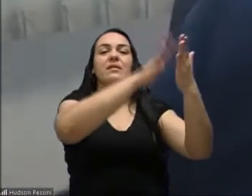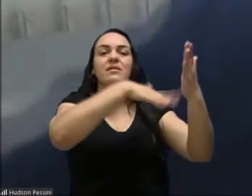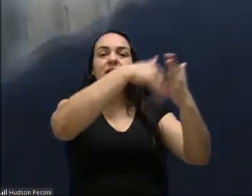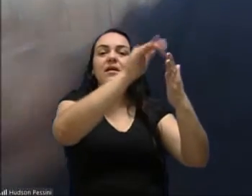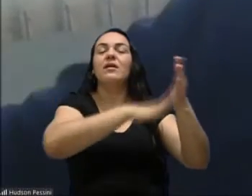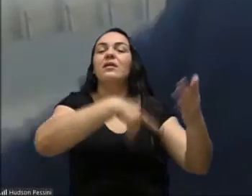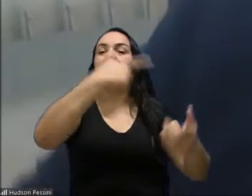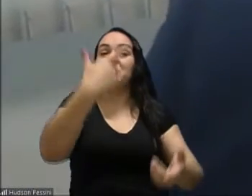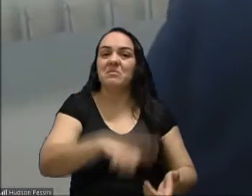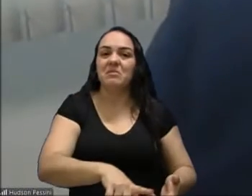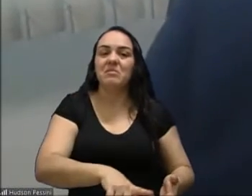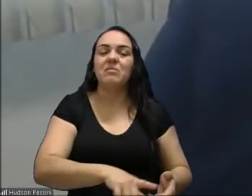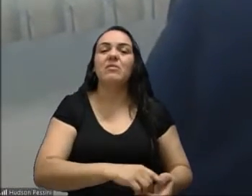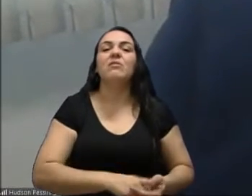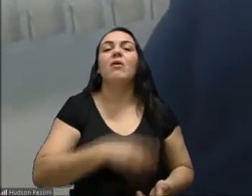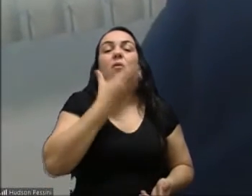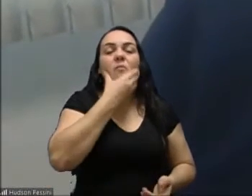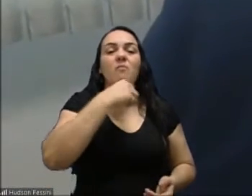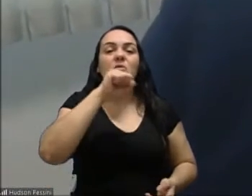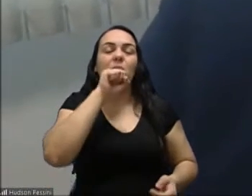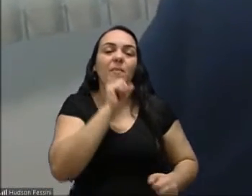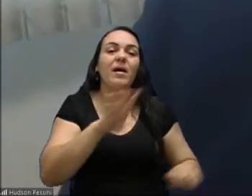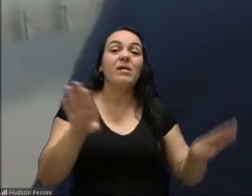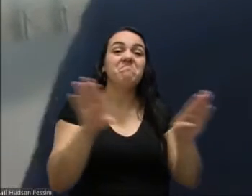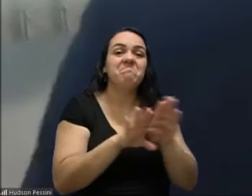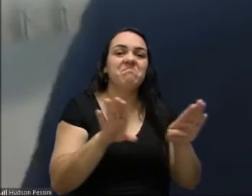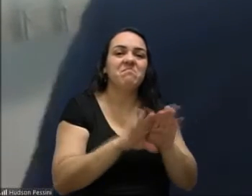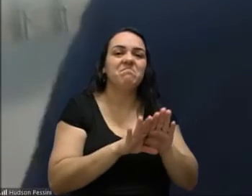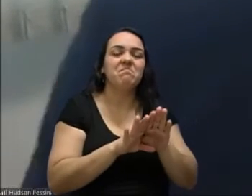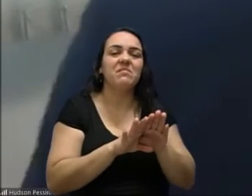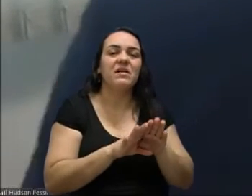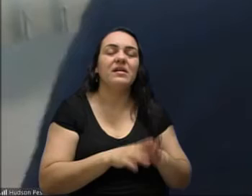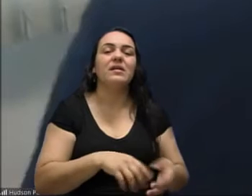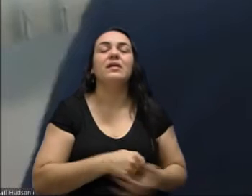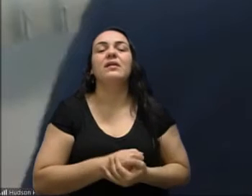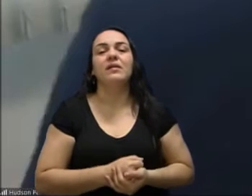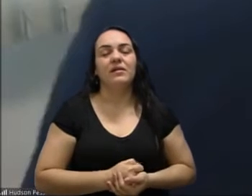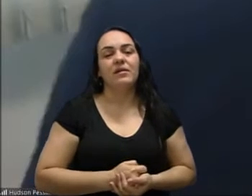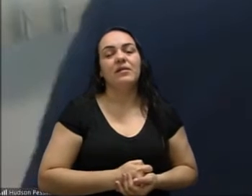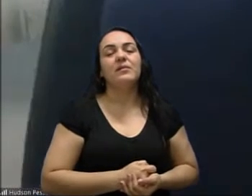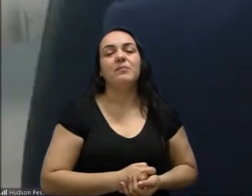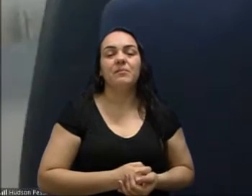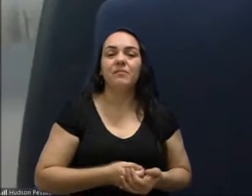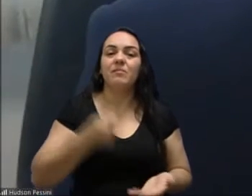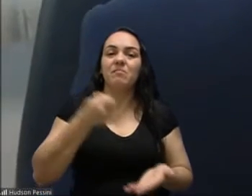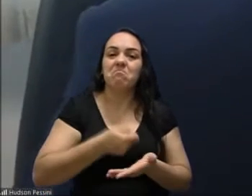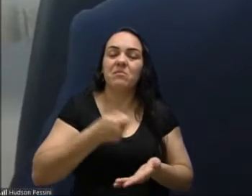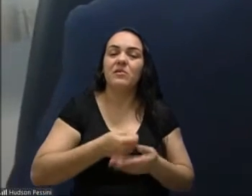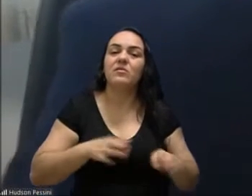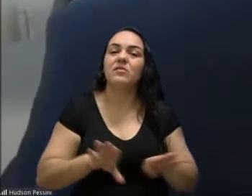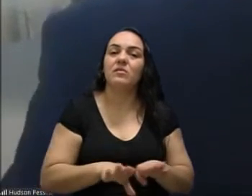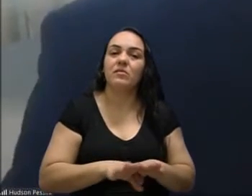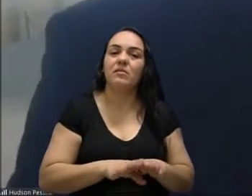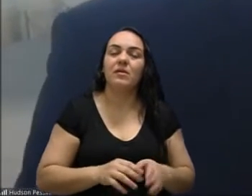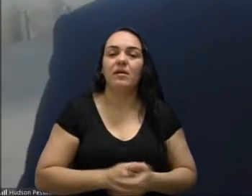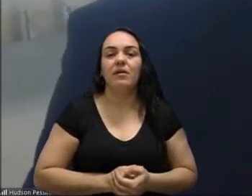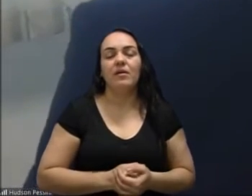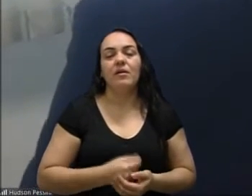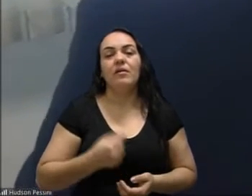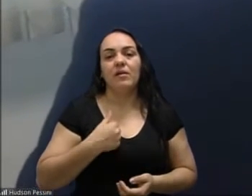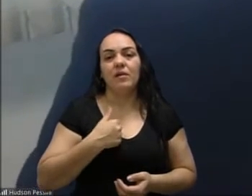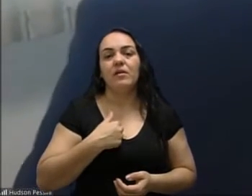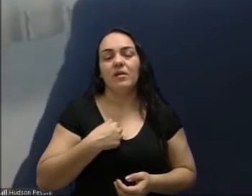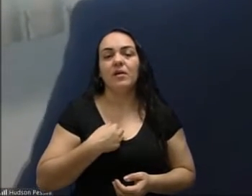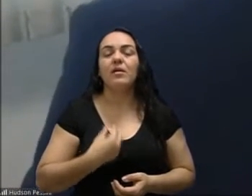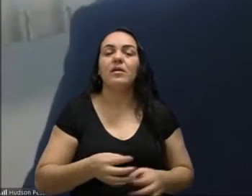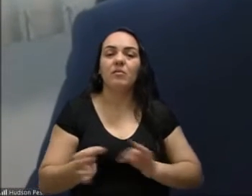ser multado e o pai também é responsabilizado o que aconteceu diminuiu e muito depois de dois ou três que foram pegos fazendo isso então aqui é mais